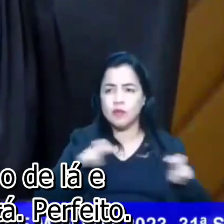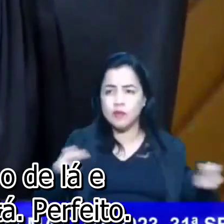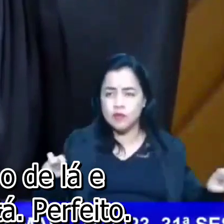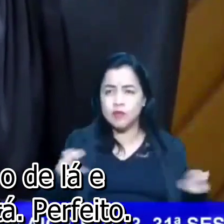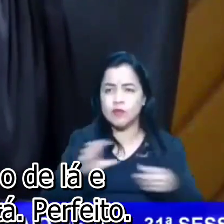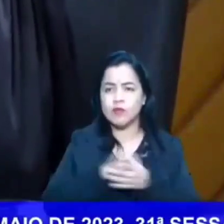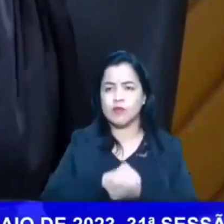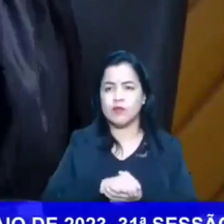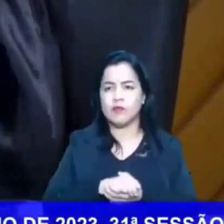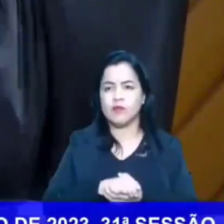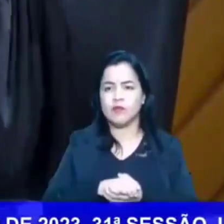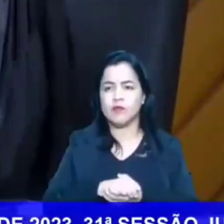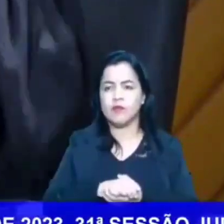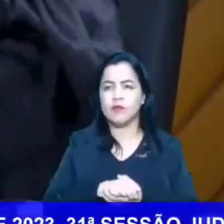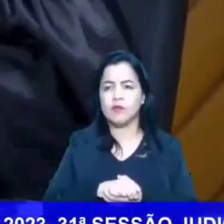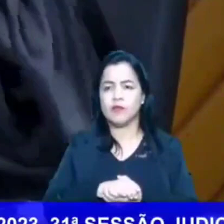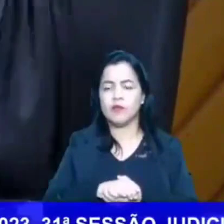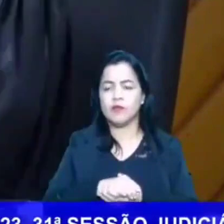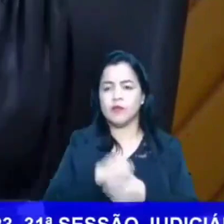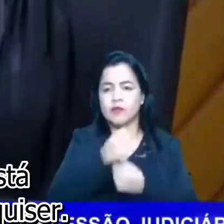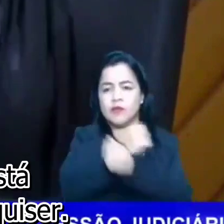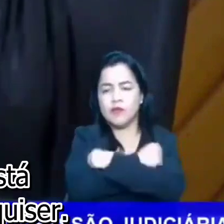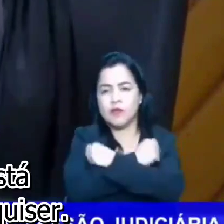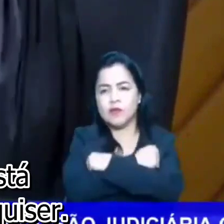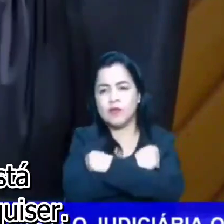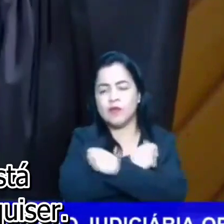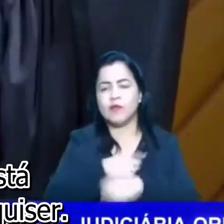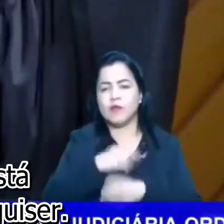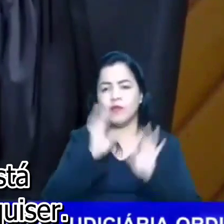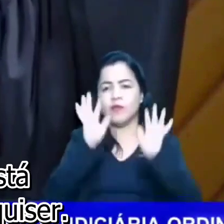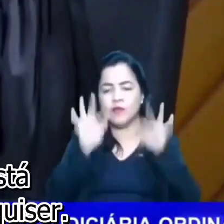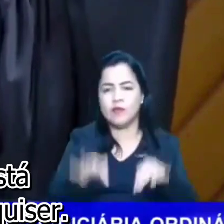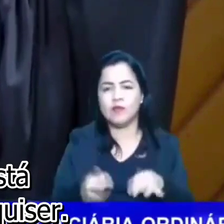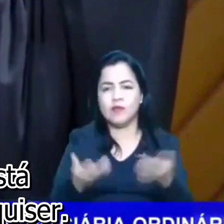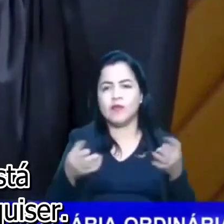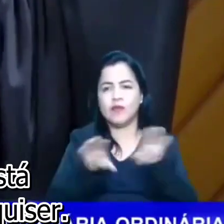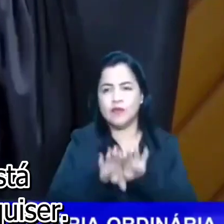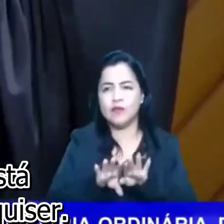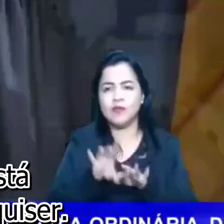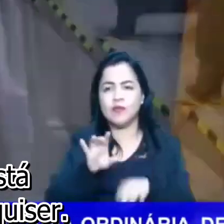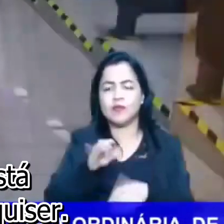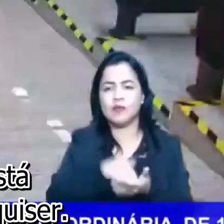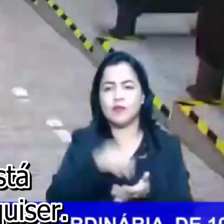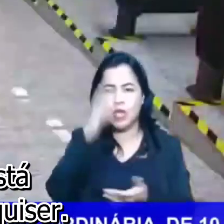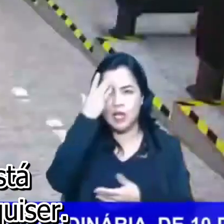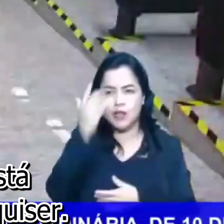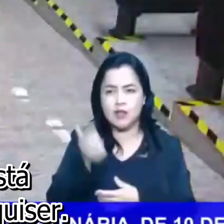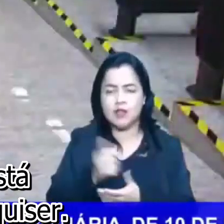tá? Um grande abraço. Então está encerrada a sessão. Até amanhã, se Deus quiser.